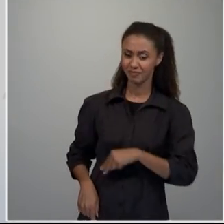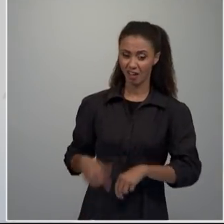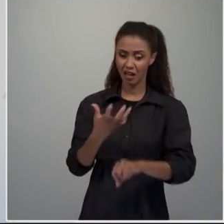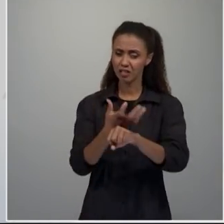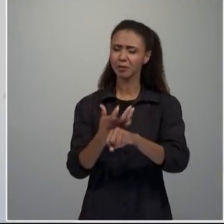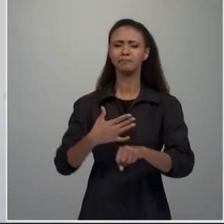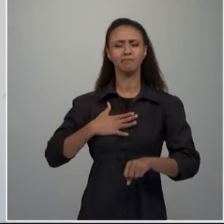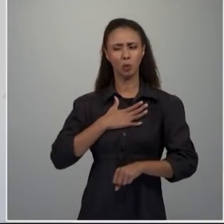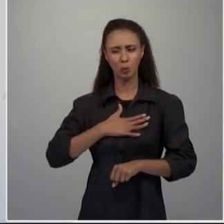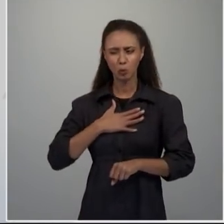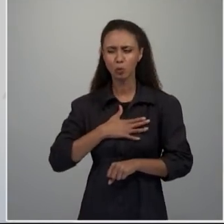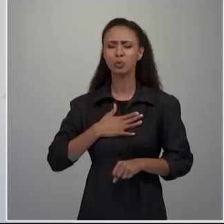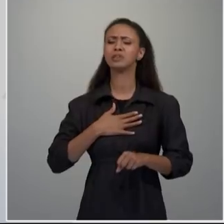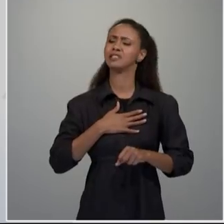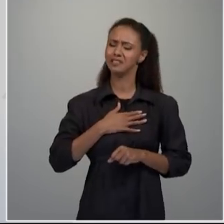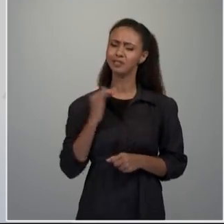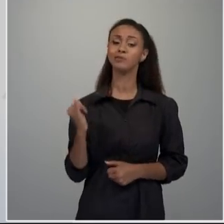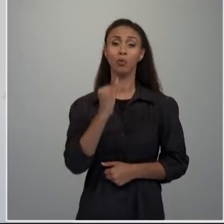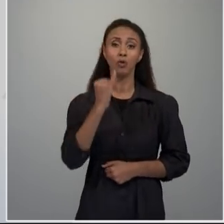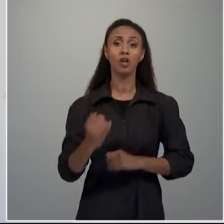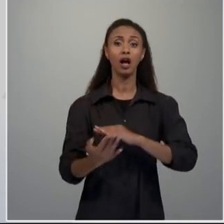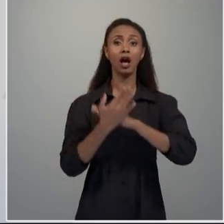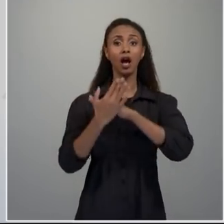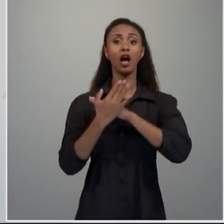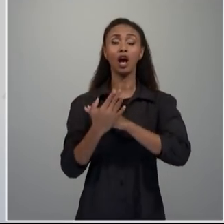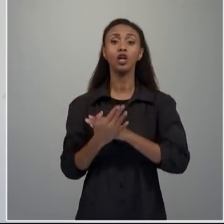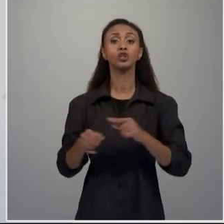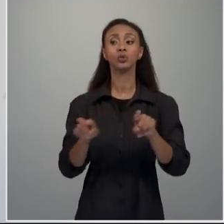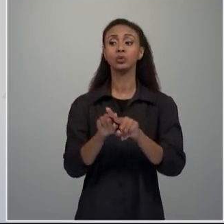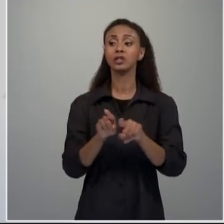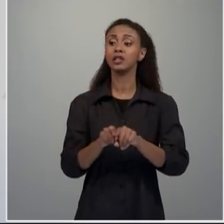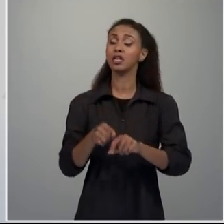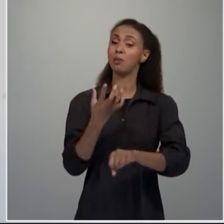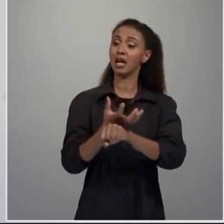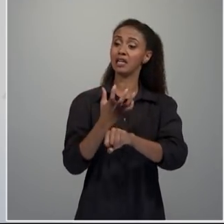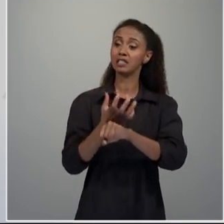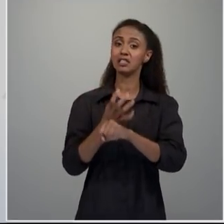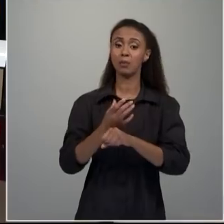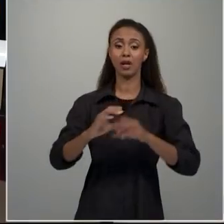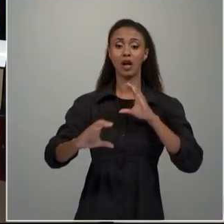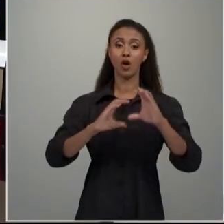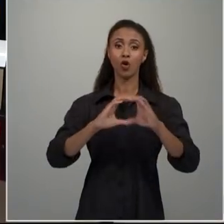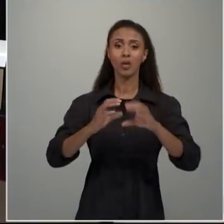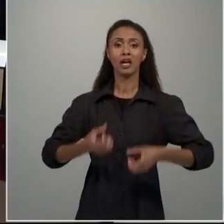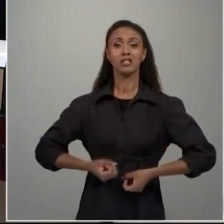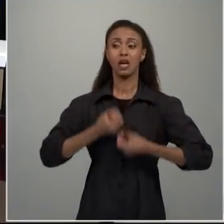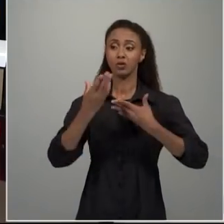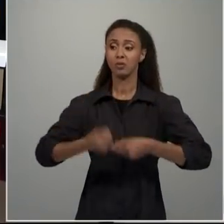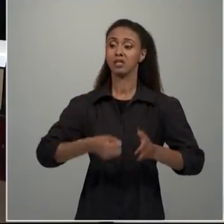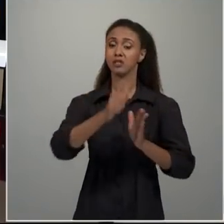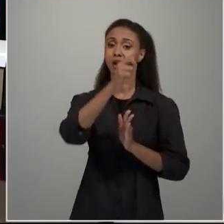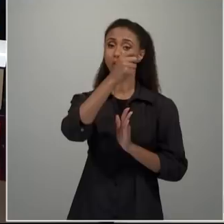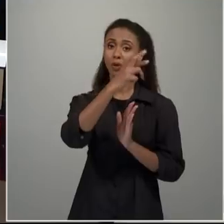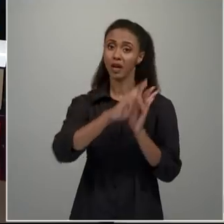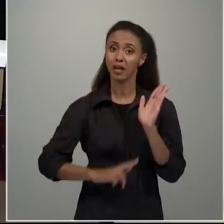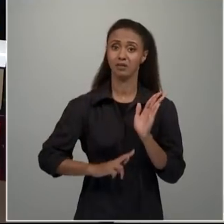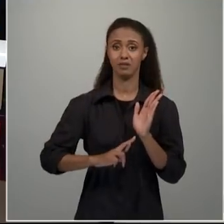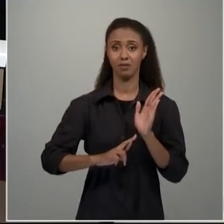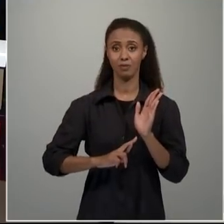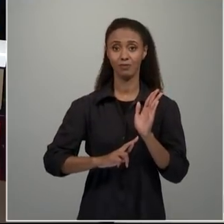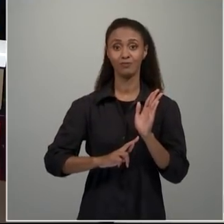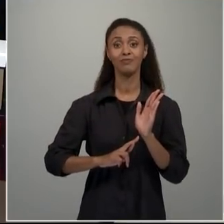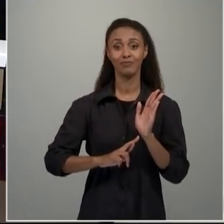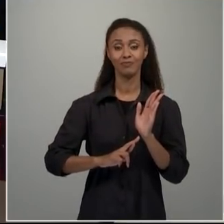valia e tem auxiliado também na disciplina de comunicação inscrição e redação oficial a idéia é que a gente sempre consegue